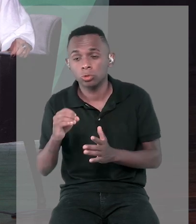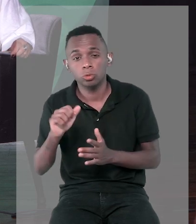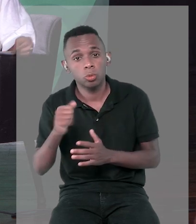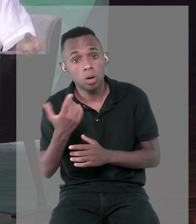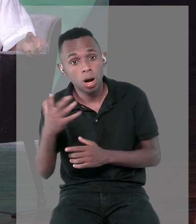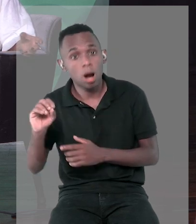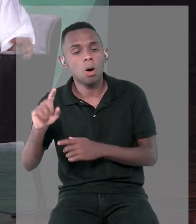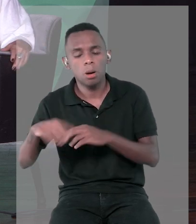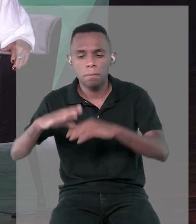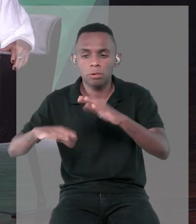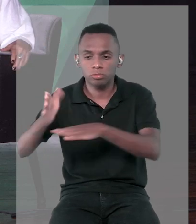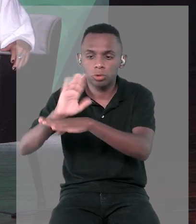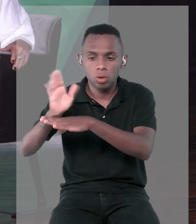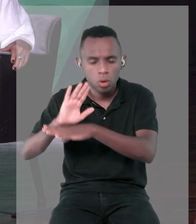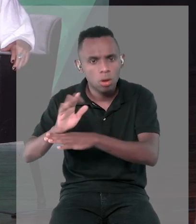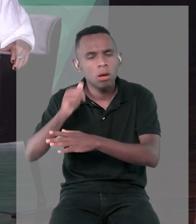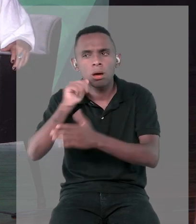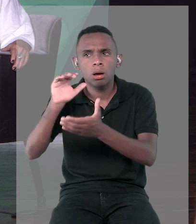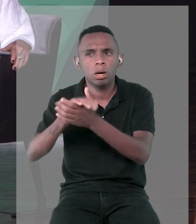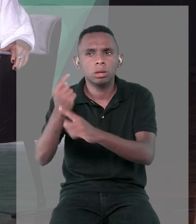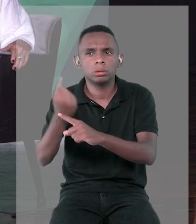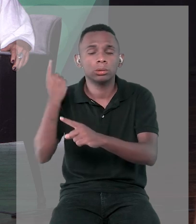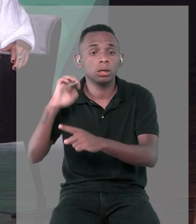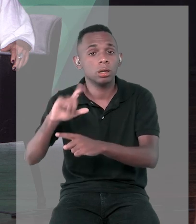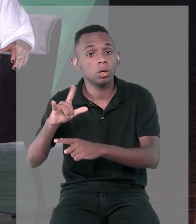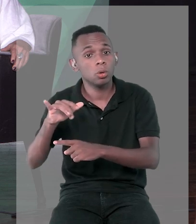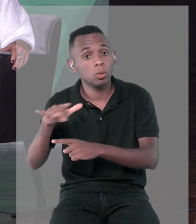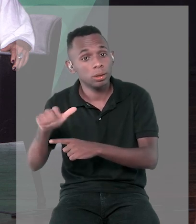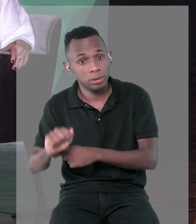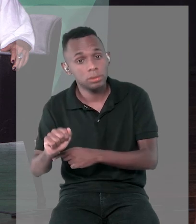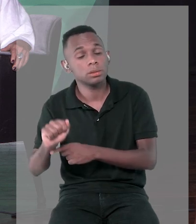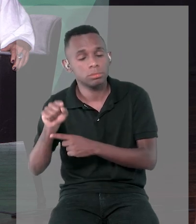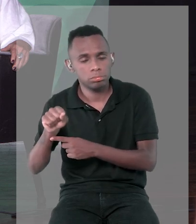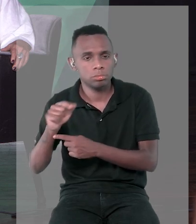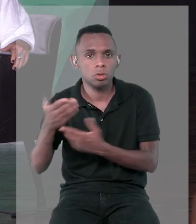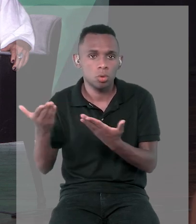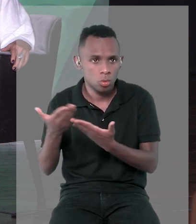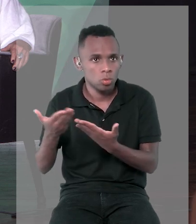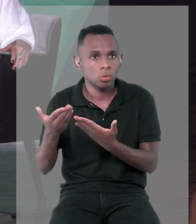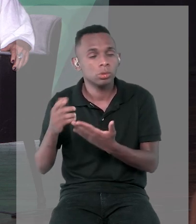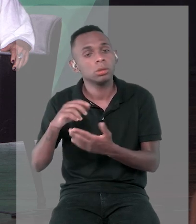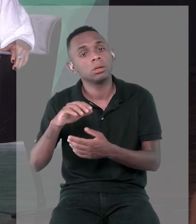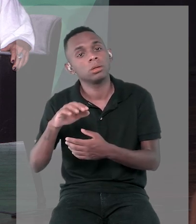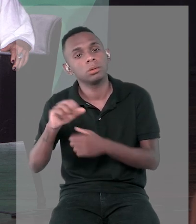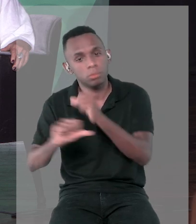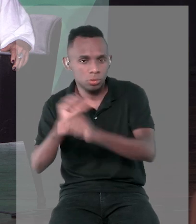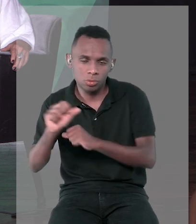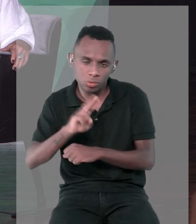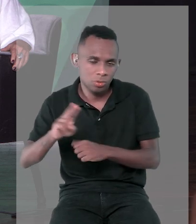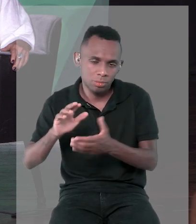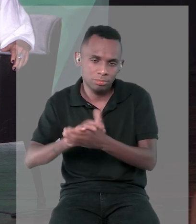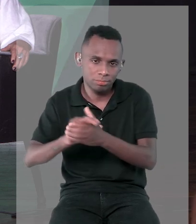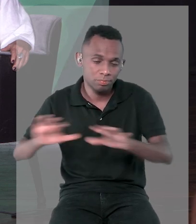que é um cineasta casado naquela época com a Heloísa Buarque, de Holanda, que hoje é a Heloísa Teixeira, né, mudou